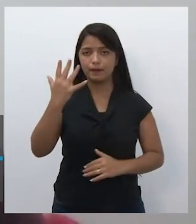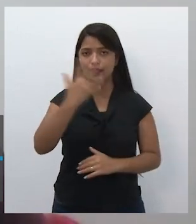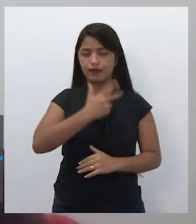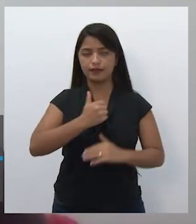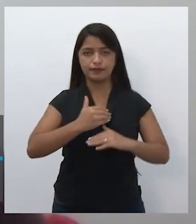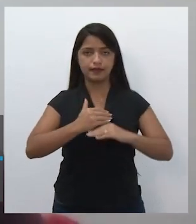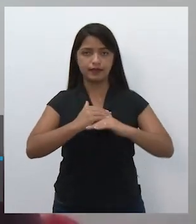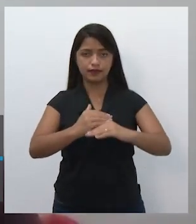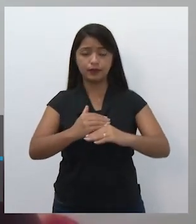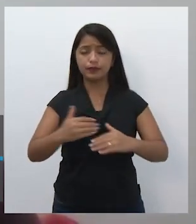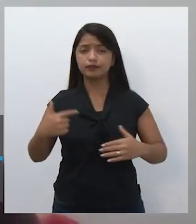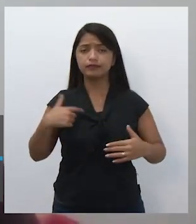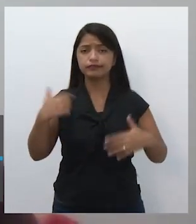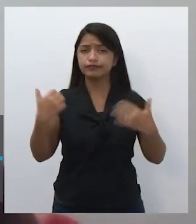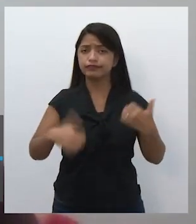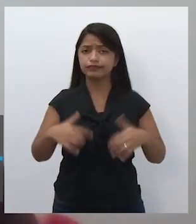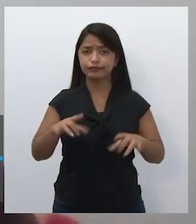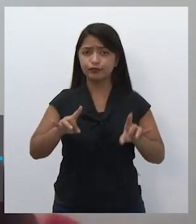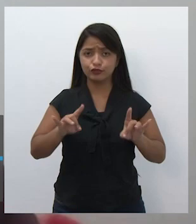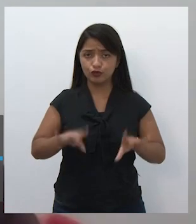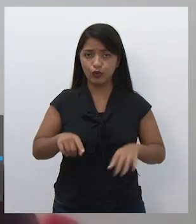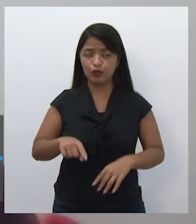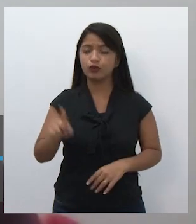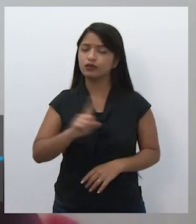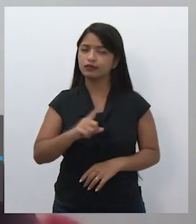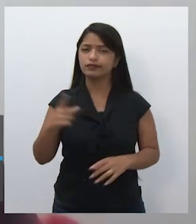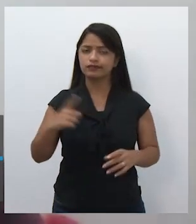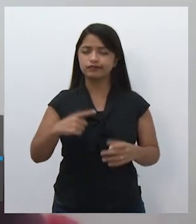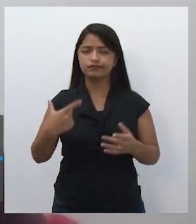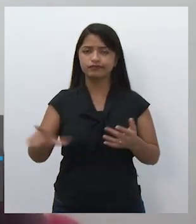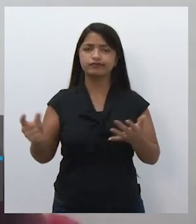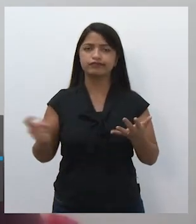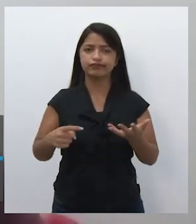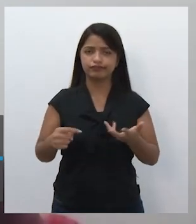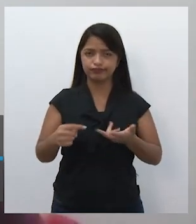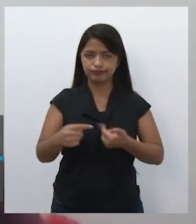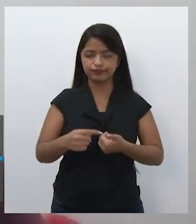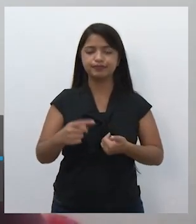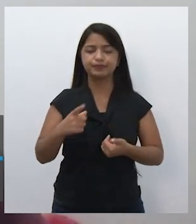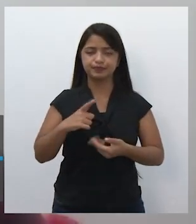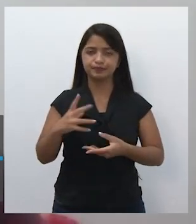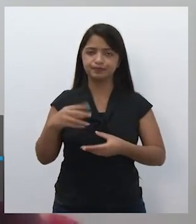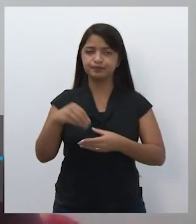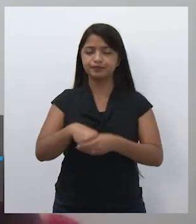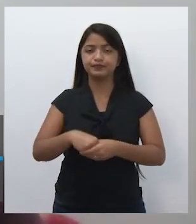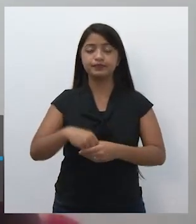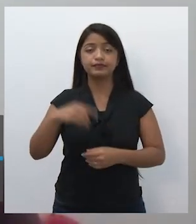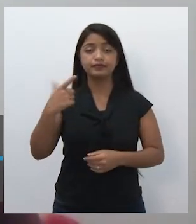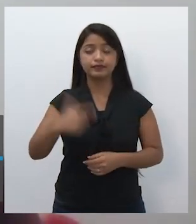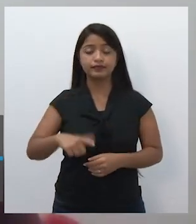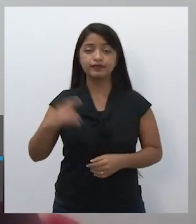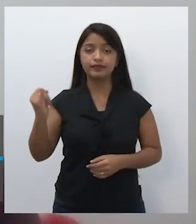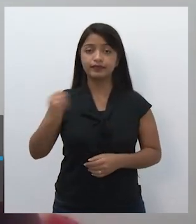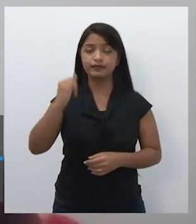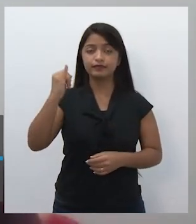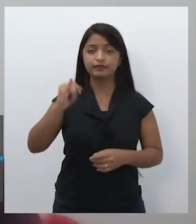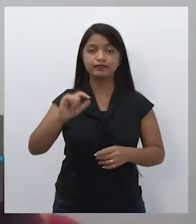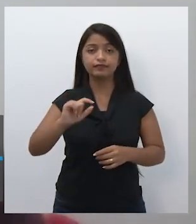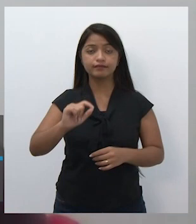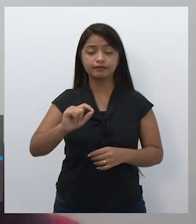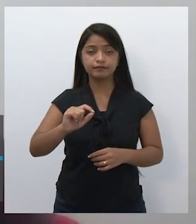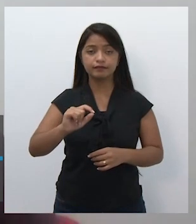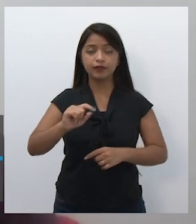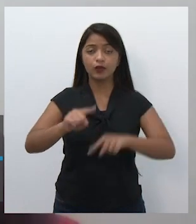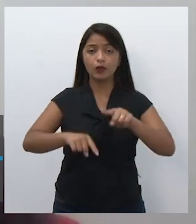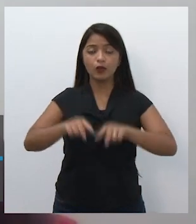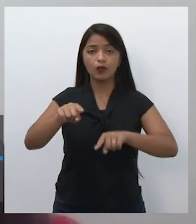eu não vou falar só de padrões de beleza, tem uma série de questões que são colocadas, né? Uma outra questão que é fundamental é observar os objetos